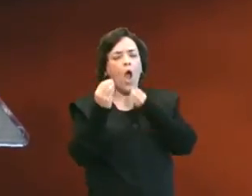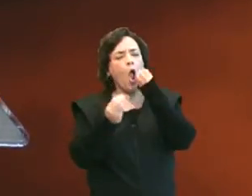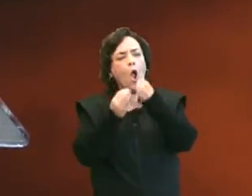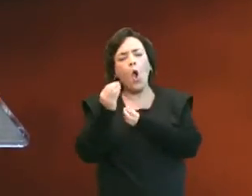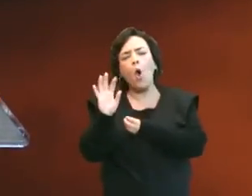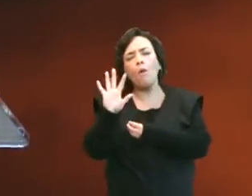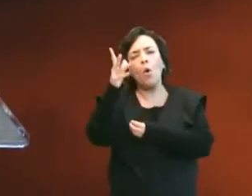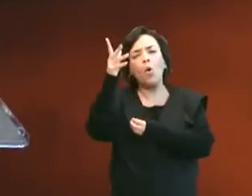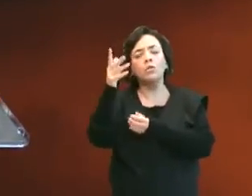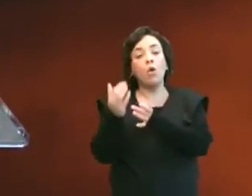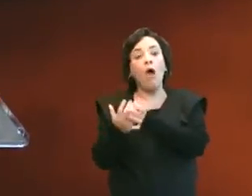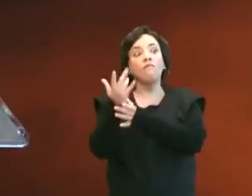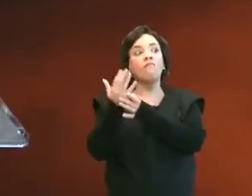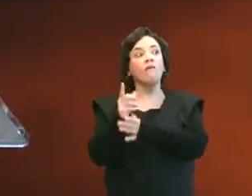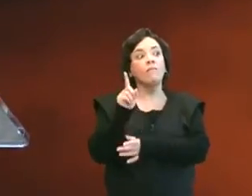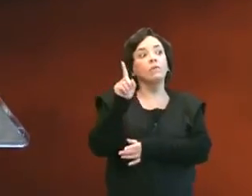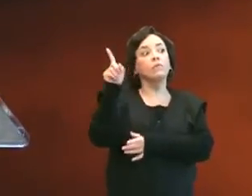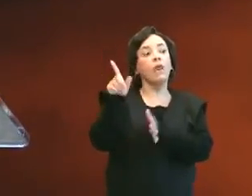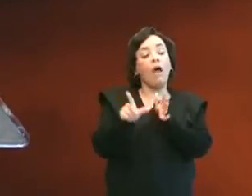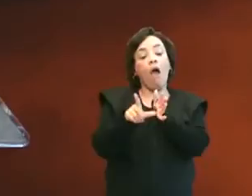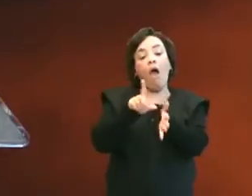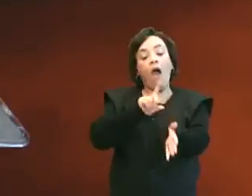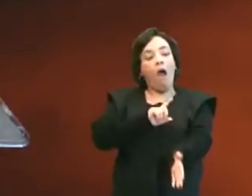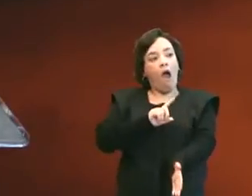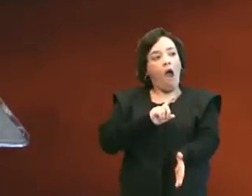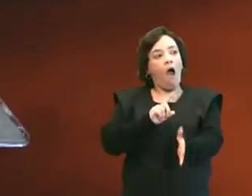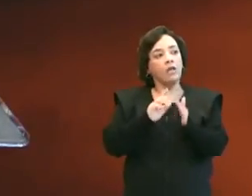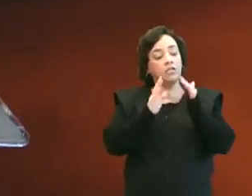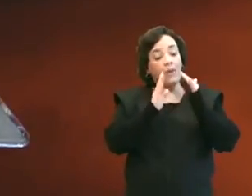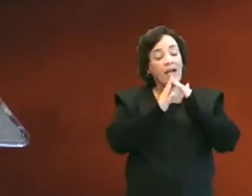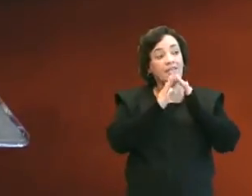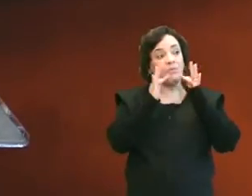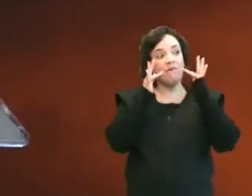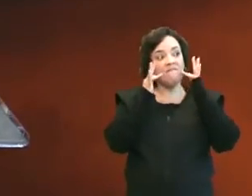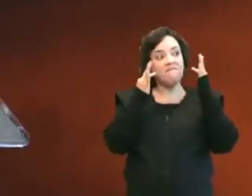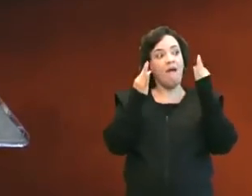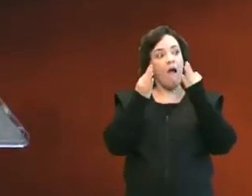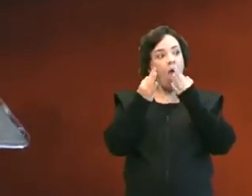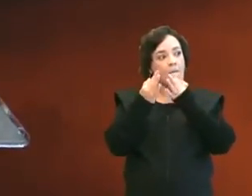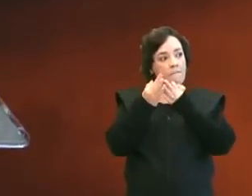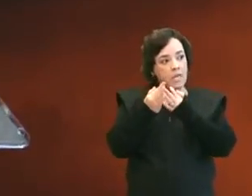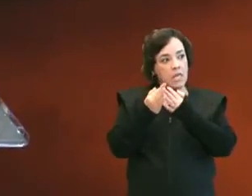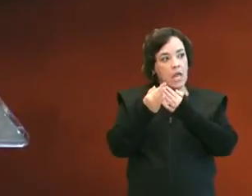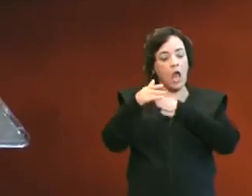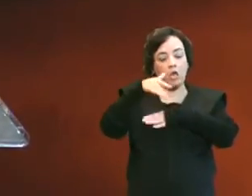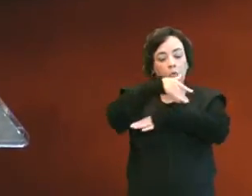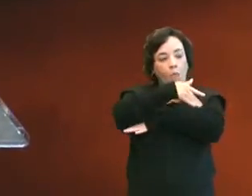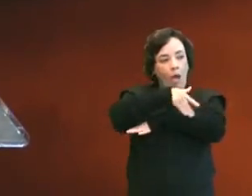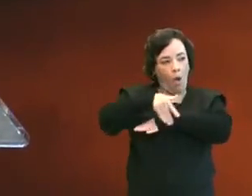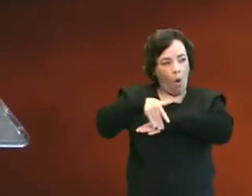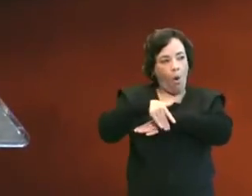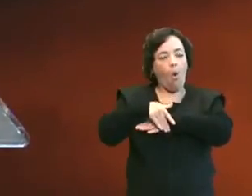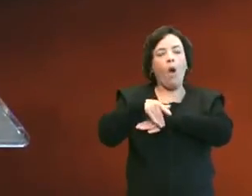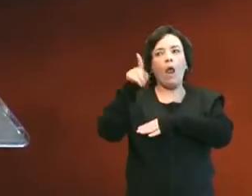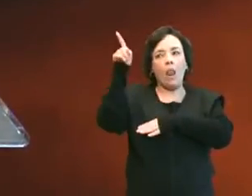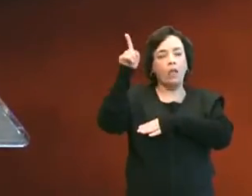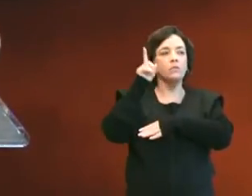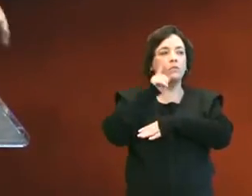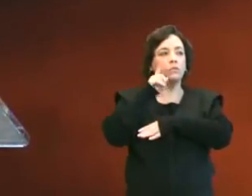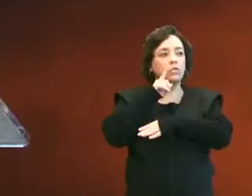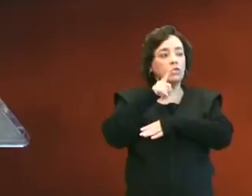na casa da família Asbury, na rua Bonnie Bray, número